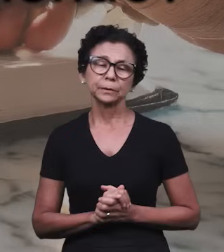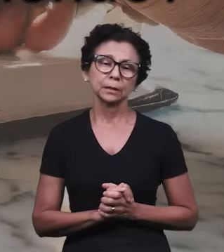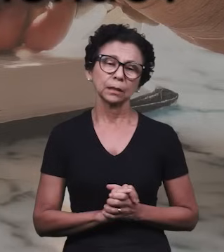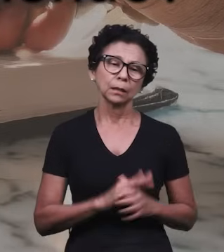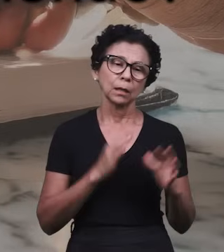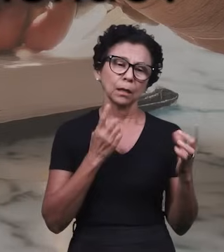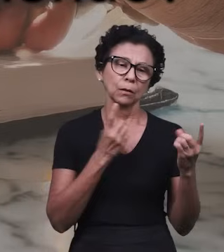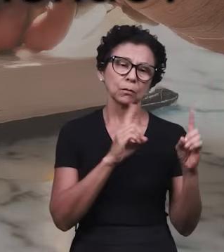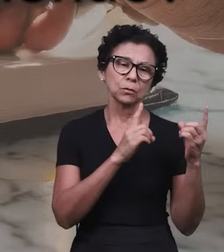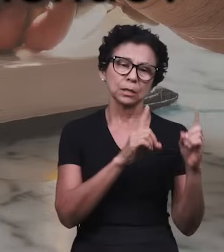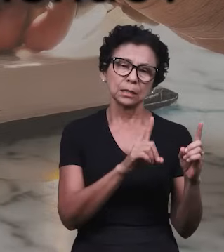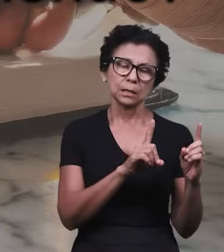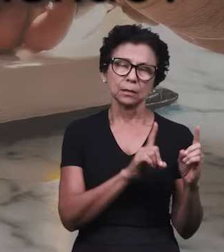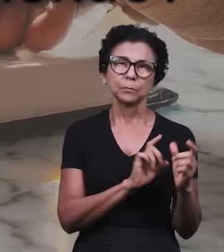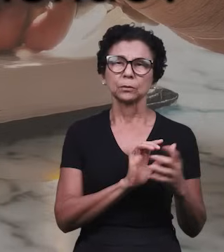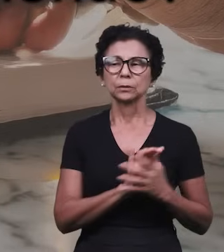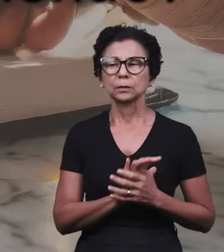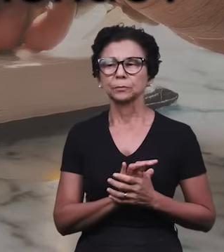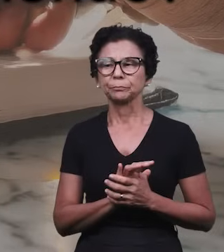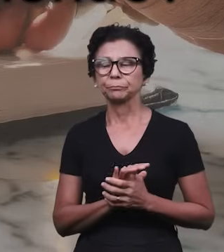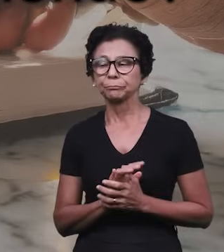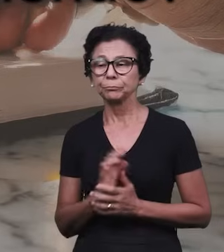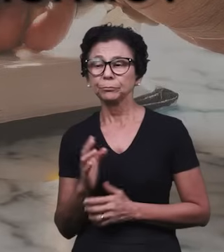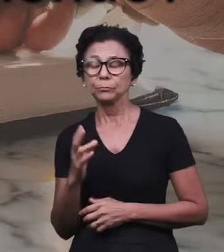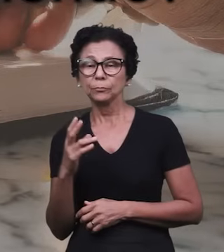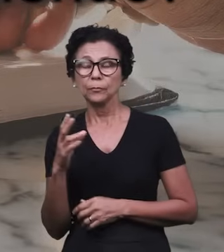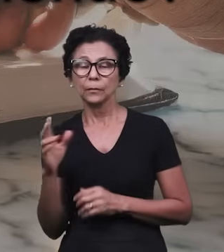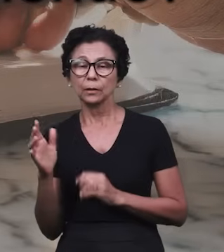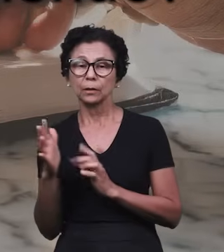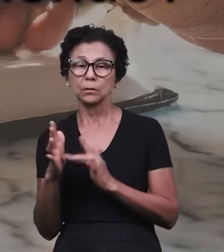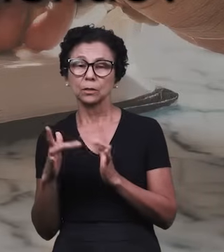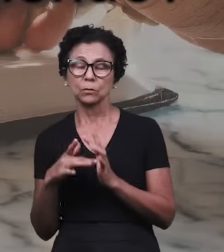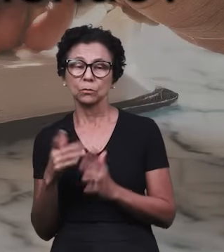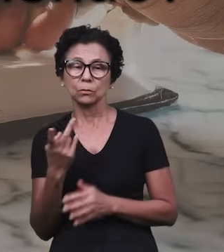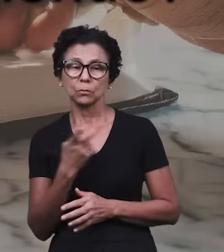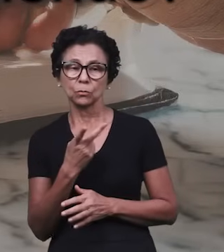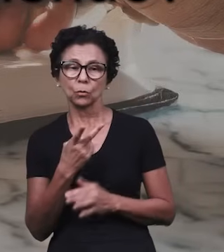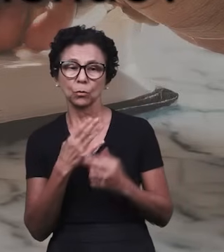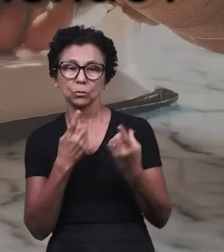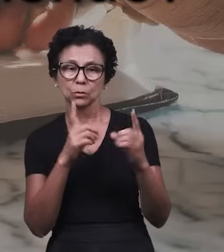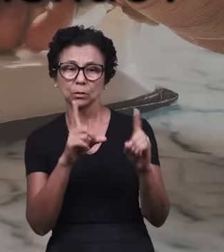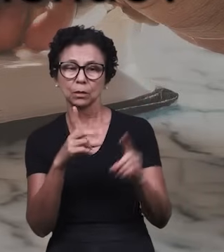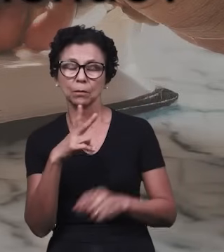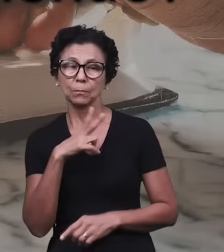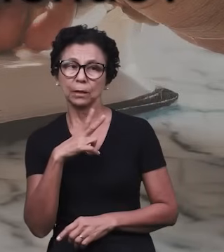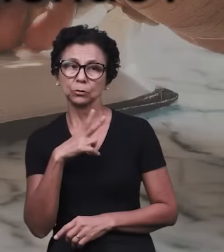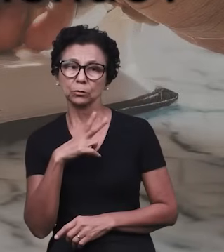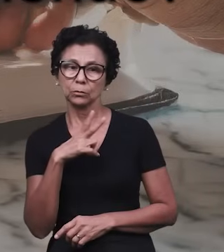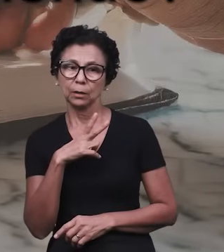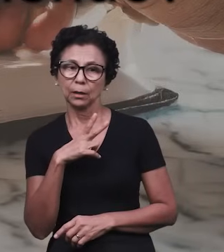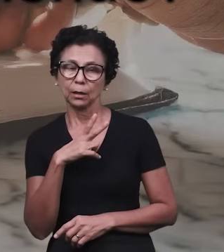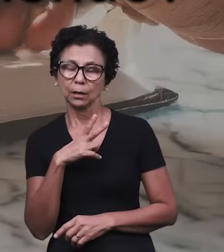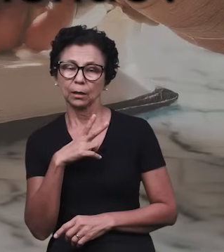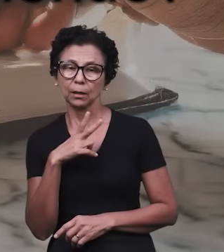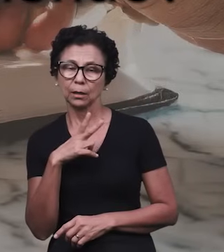registra chegando em particular, ou seja, Jesus falou em particular. Quando você fala em particular para